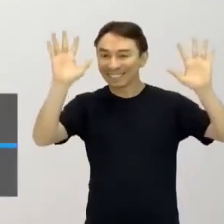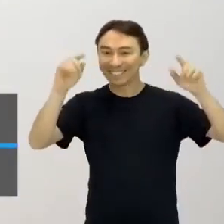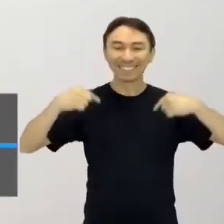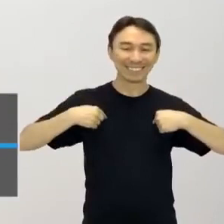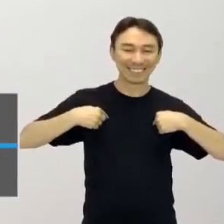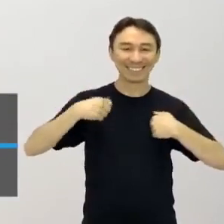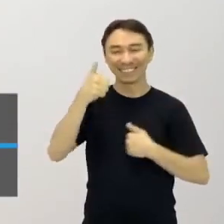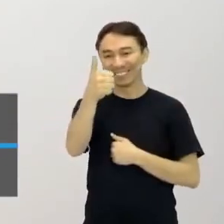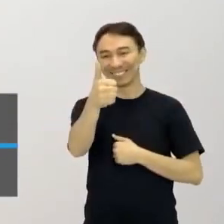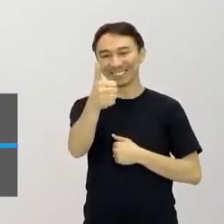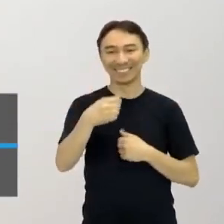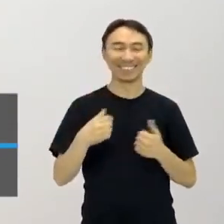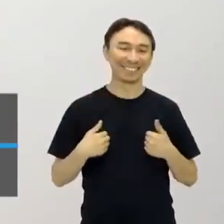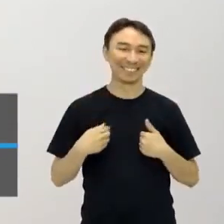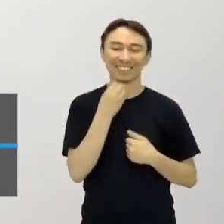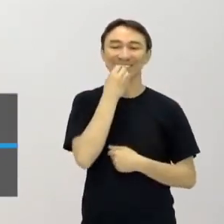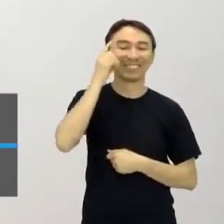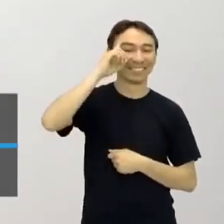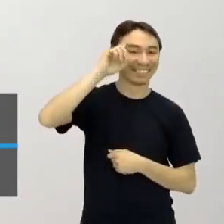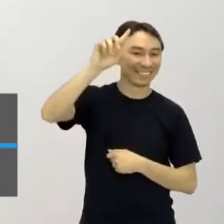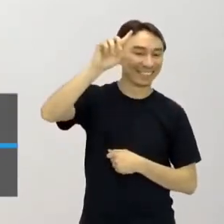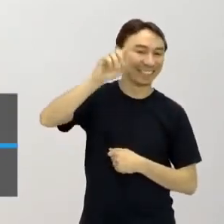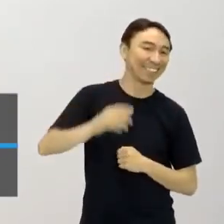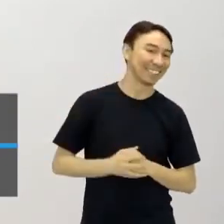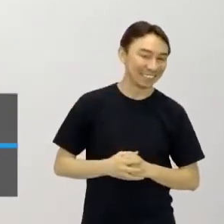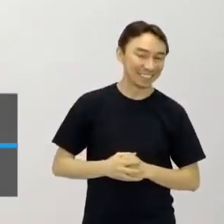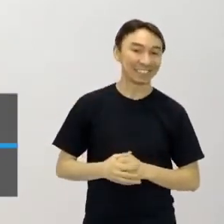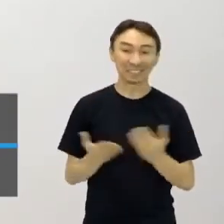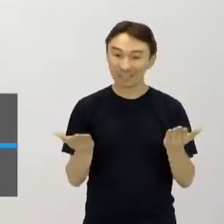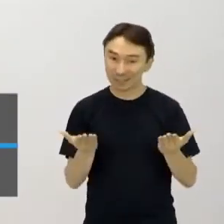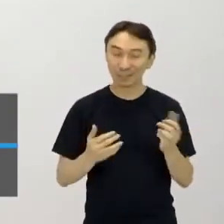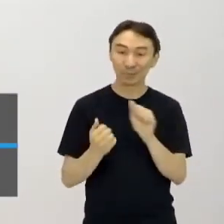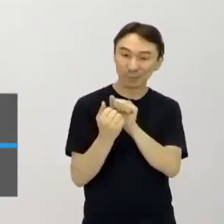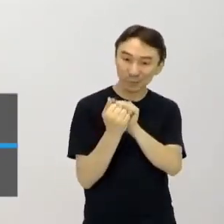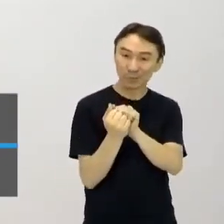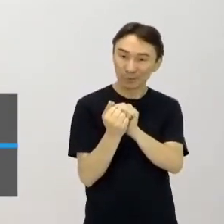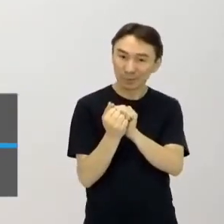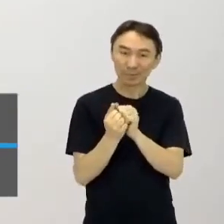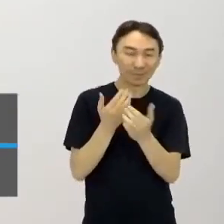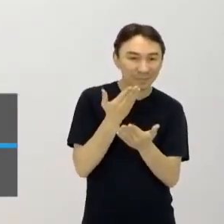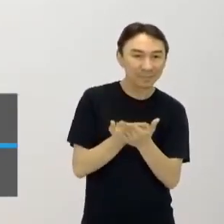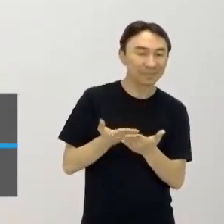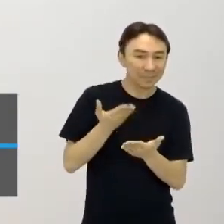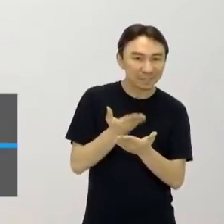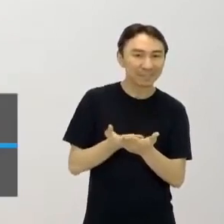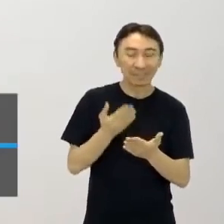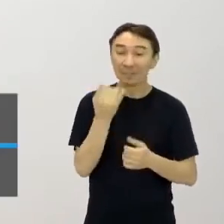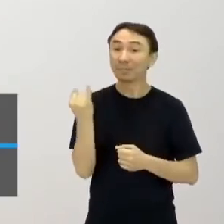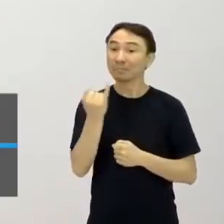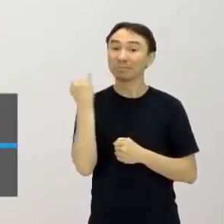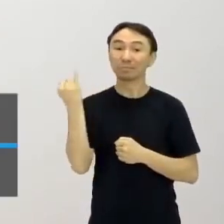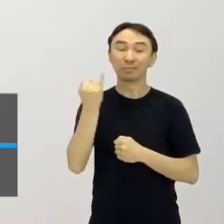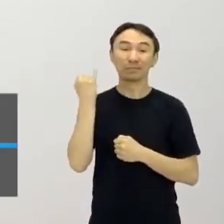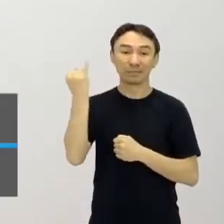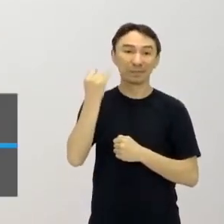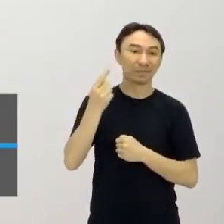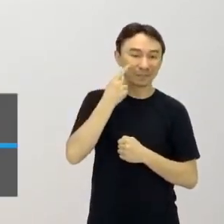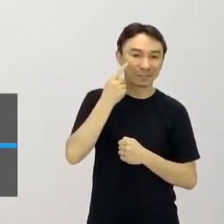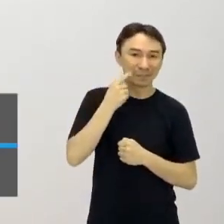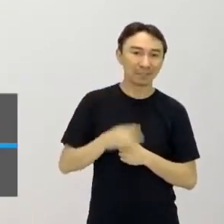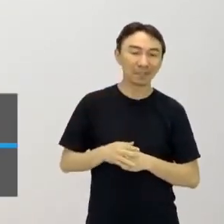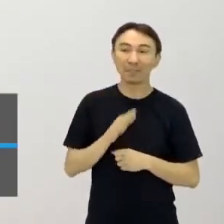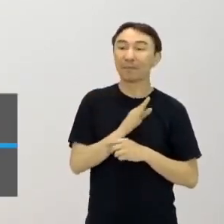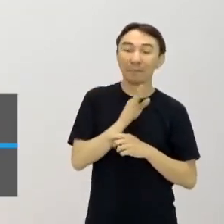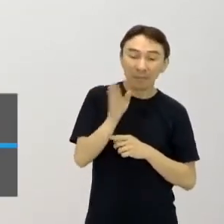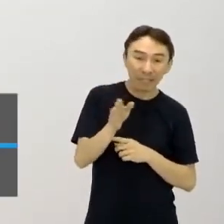bom, querido? Bom dia! É isso aí. Ele tá aqui dando aula junto com a gente também. Vamos lembrar dessa importância porque eles vão aonde a gente não